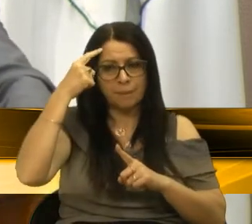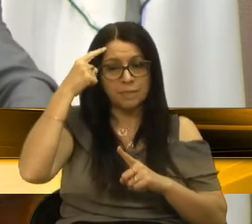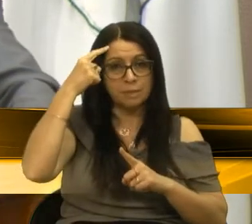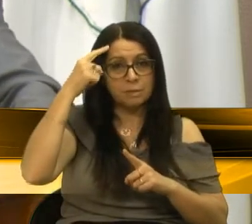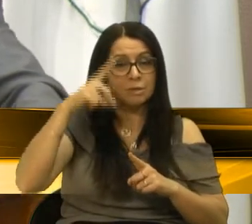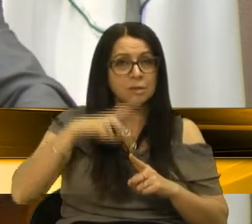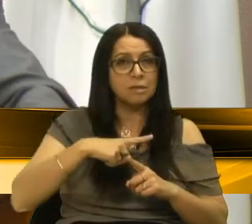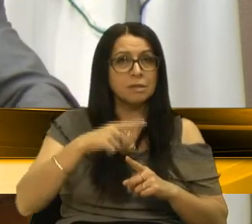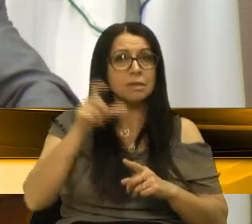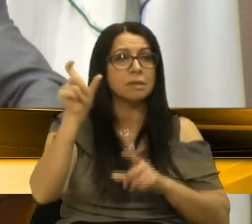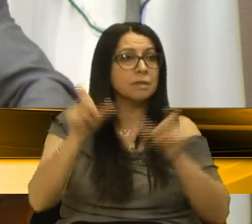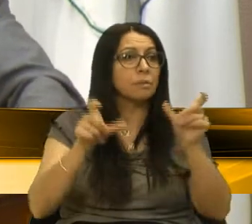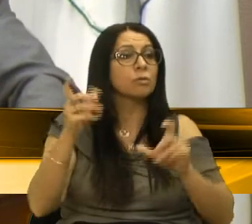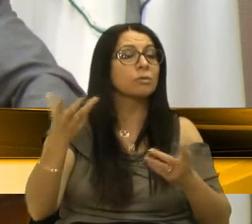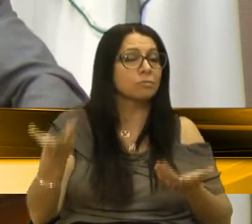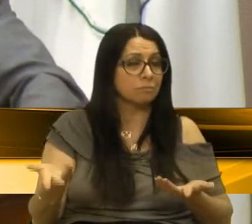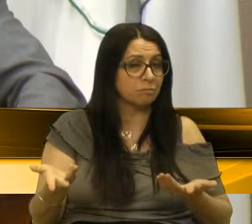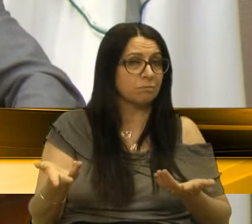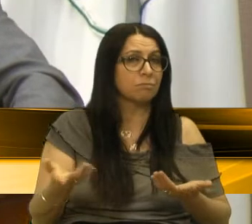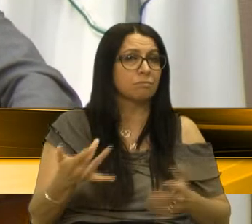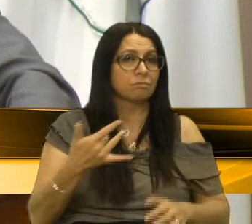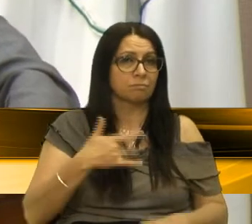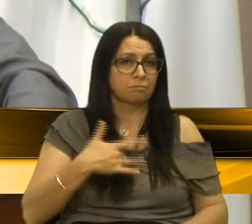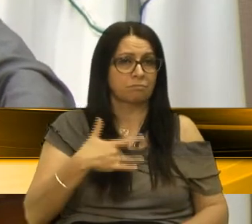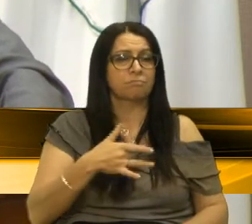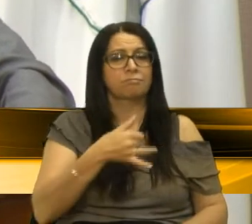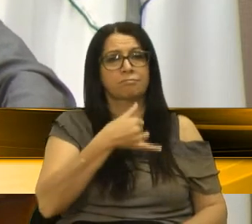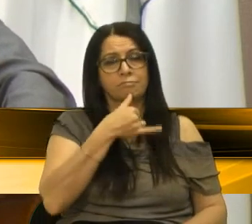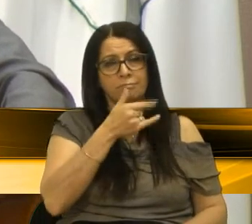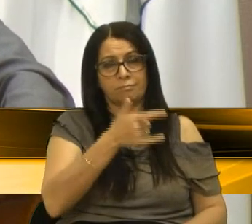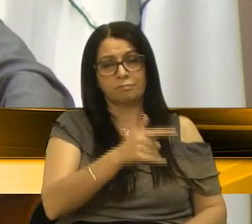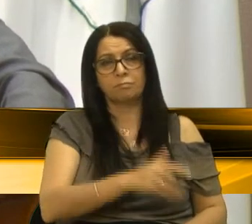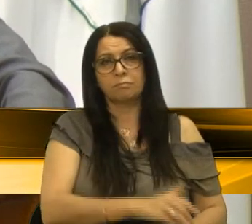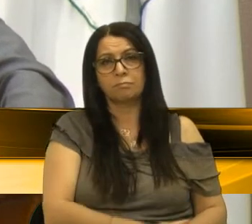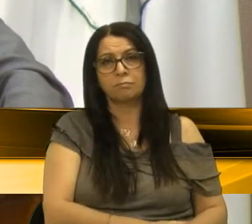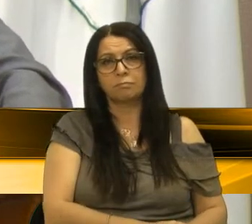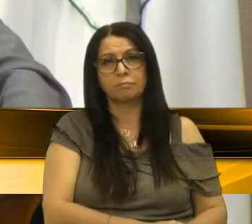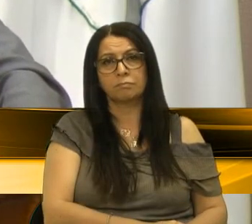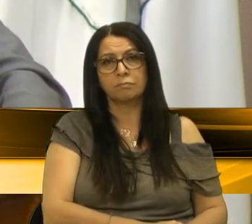essas pessoas. Então é muito lamentável mesmo.